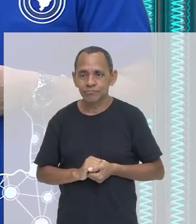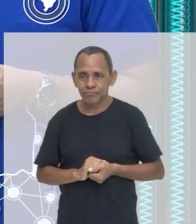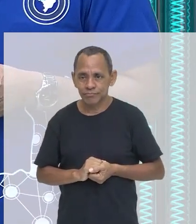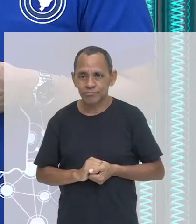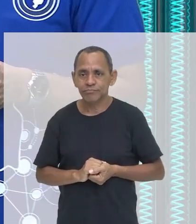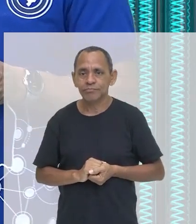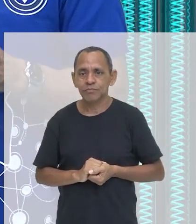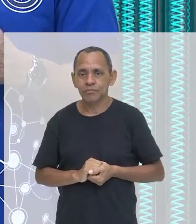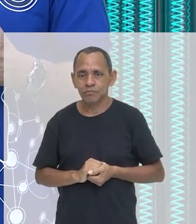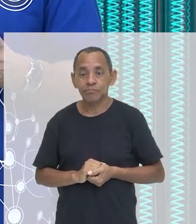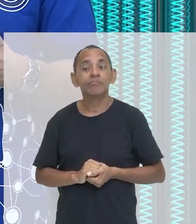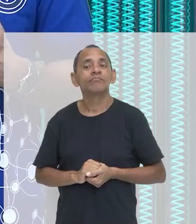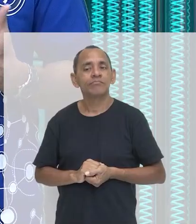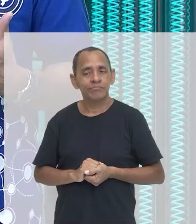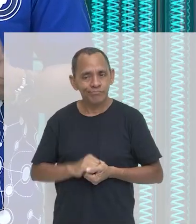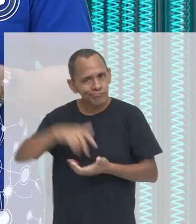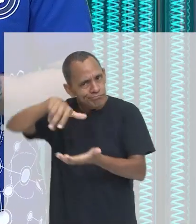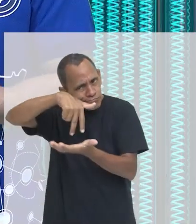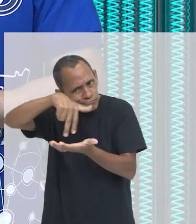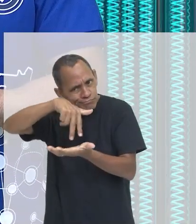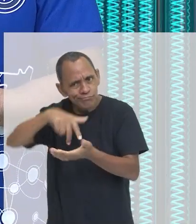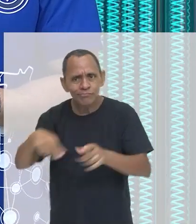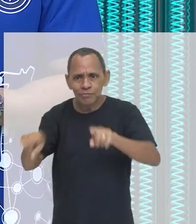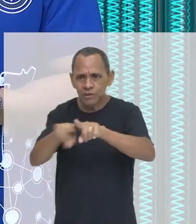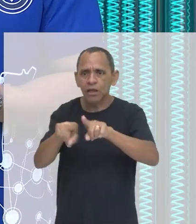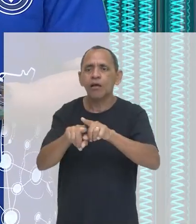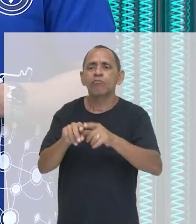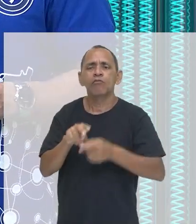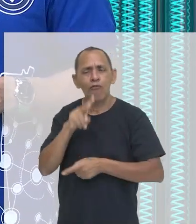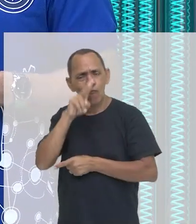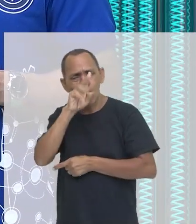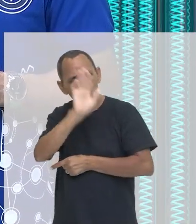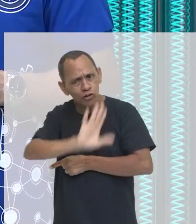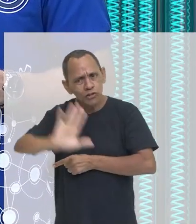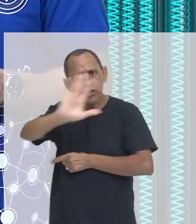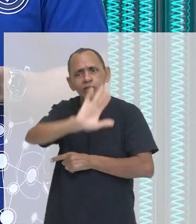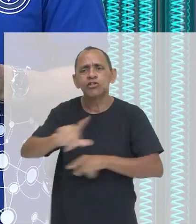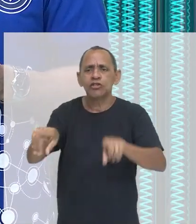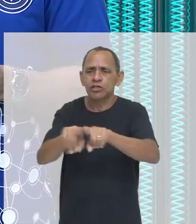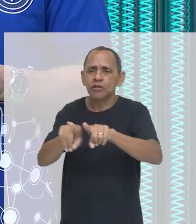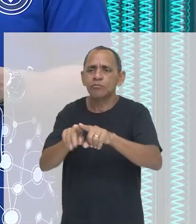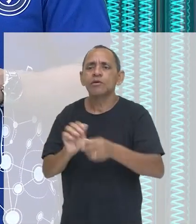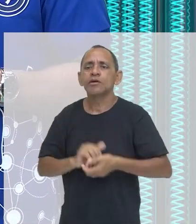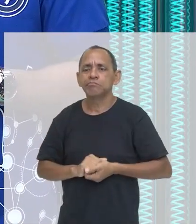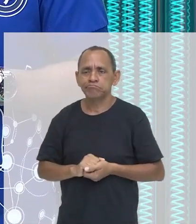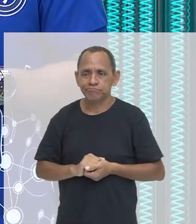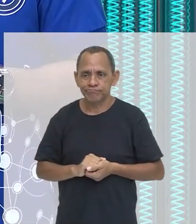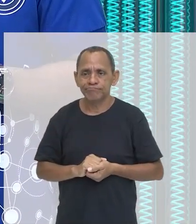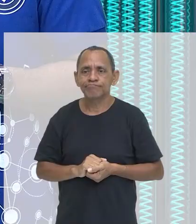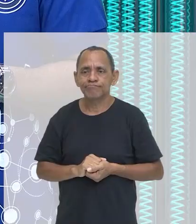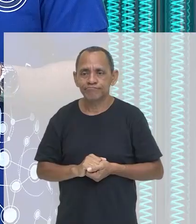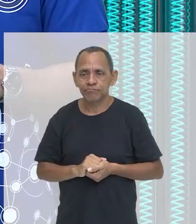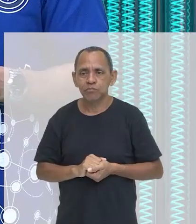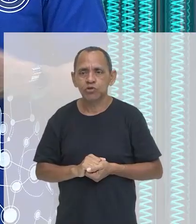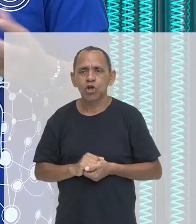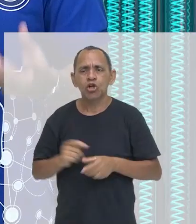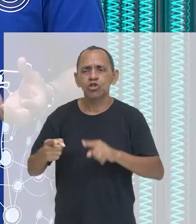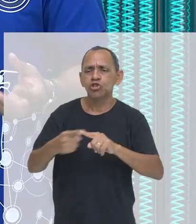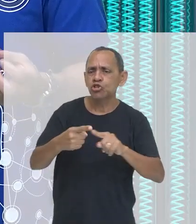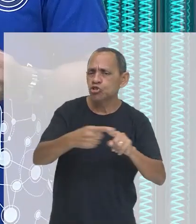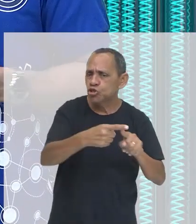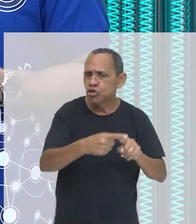cultura. Dance, também é algo muito típico, muito forte na nossa região, é a dança, então ela também é um fator